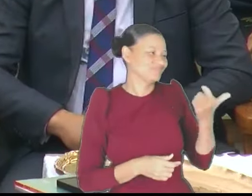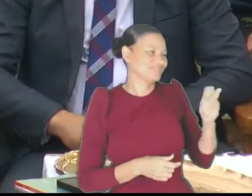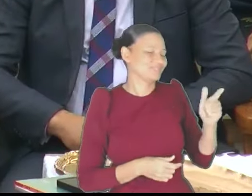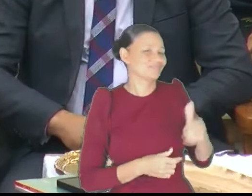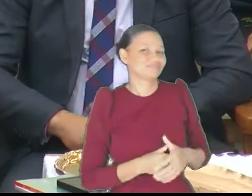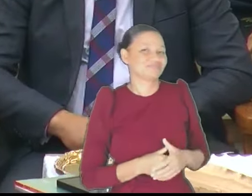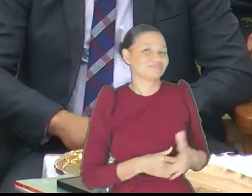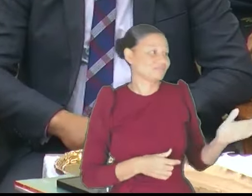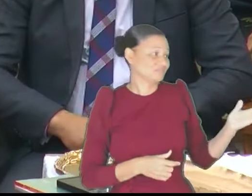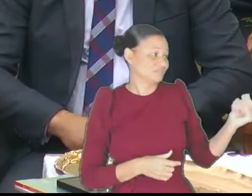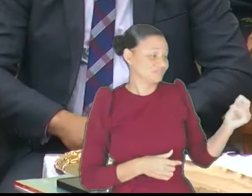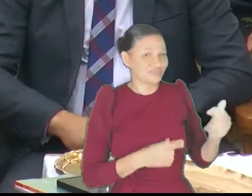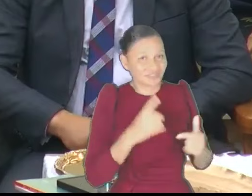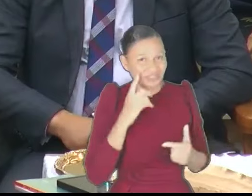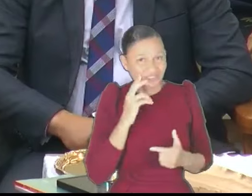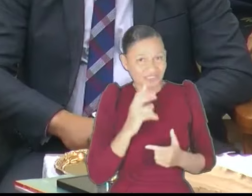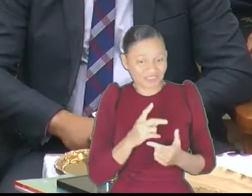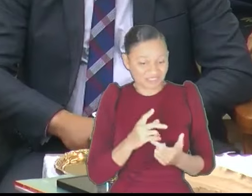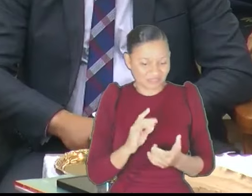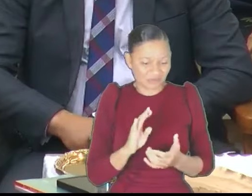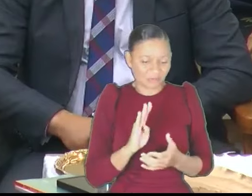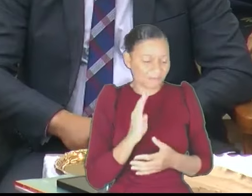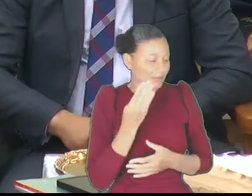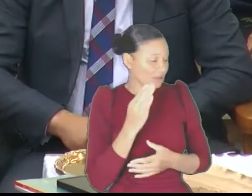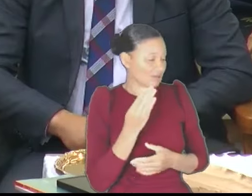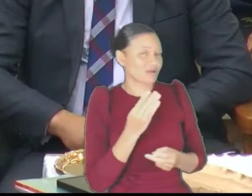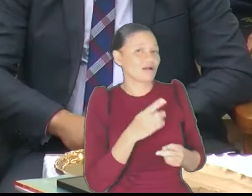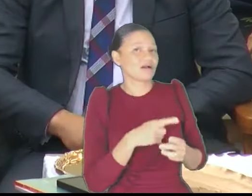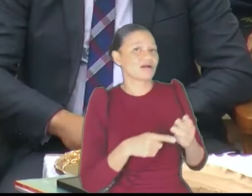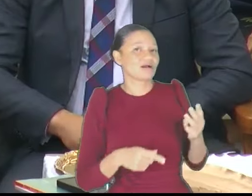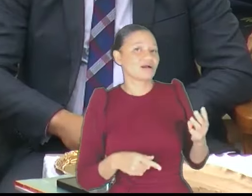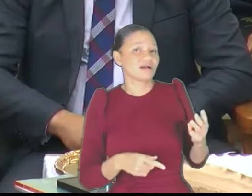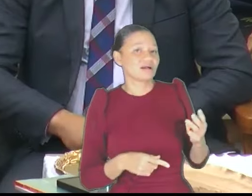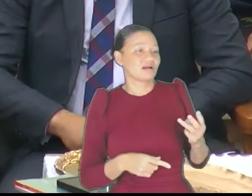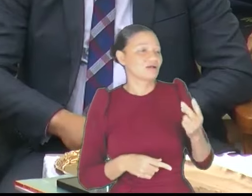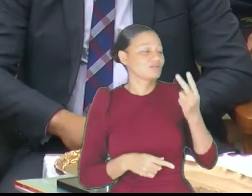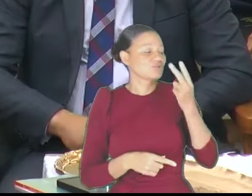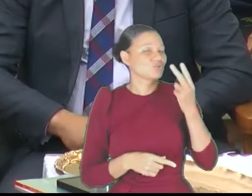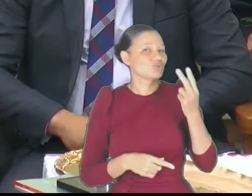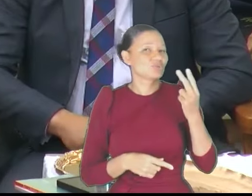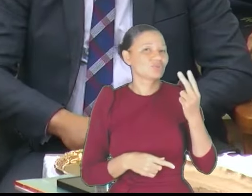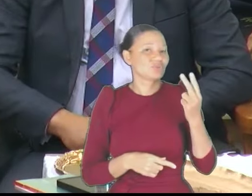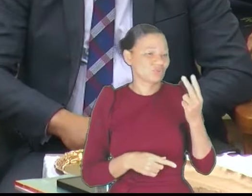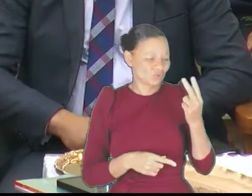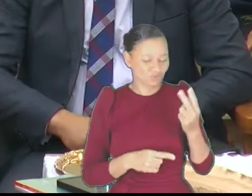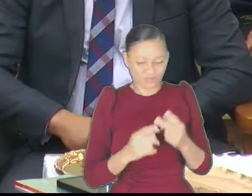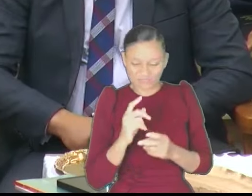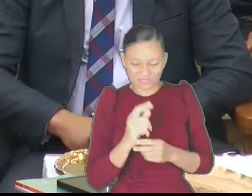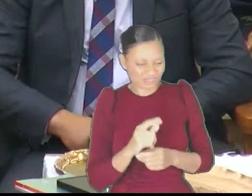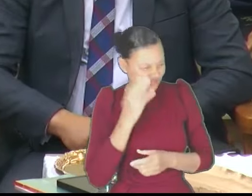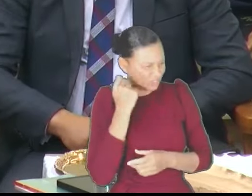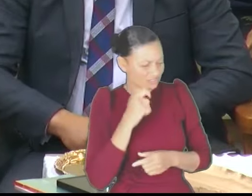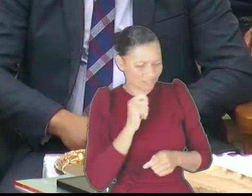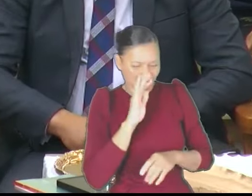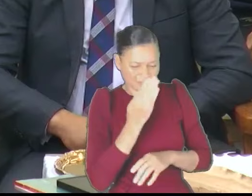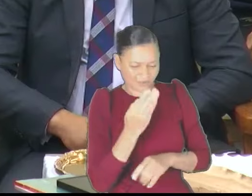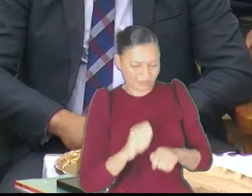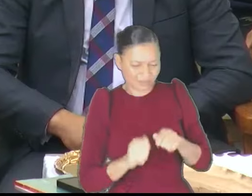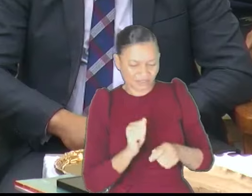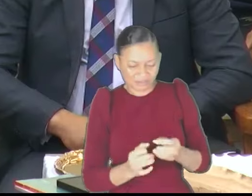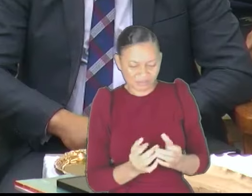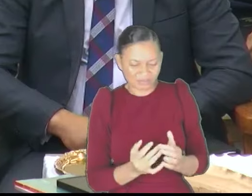Vê aqui. Quantos gravetos ela disse que tinha? 2 cavacos. Quem já acendeu fogo a lenha aqui? Pelos cavacos,